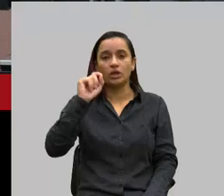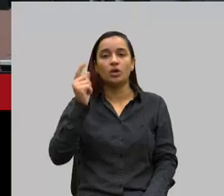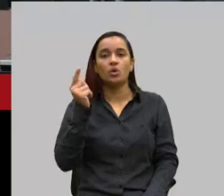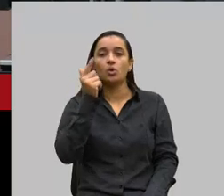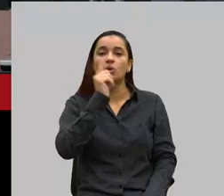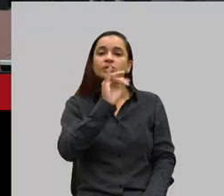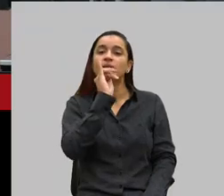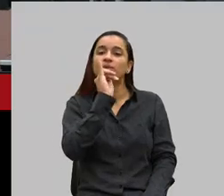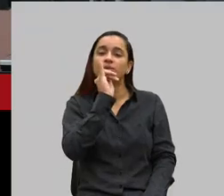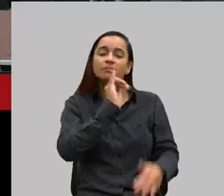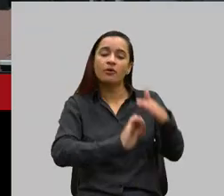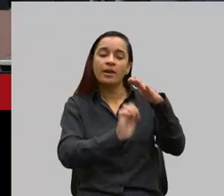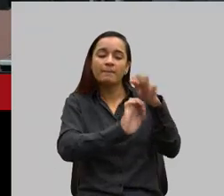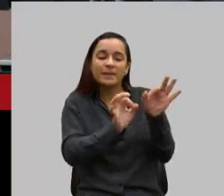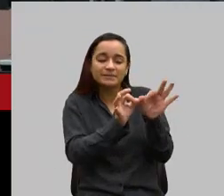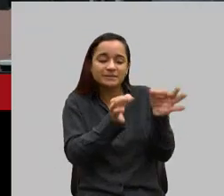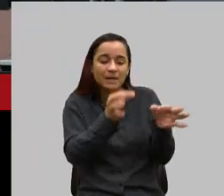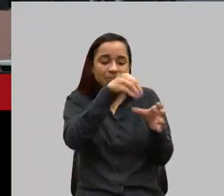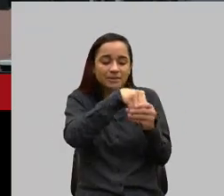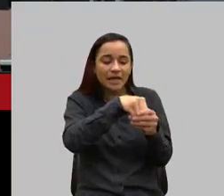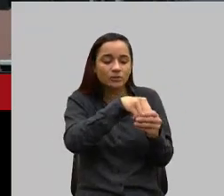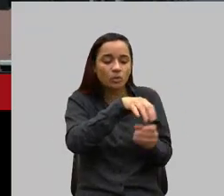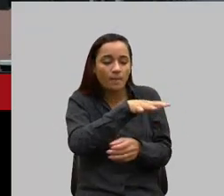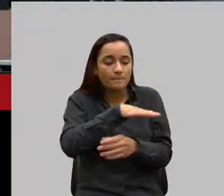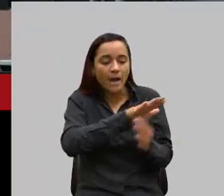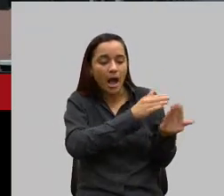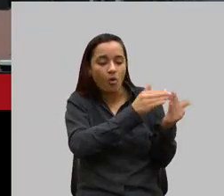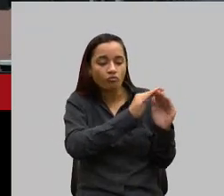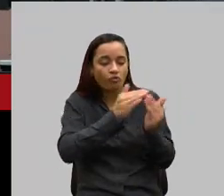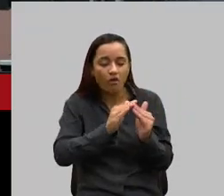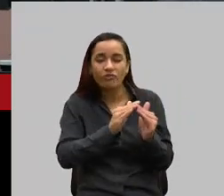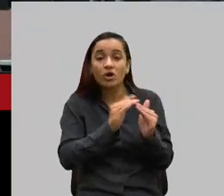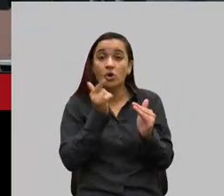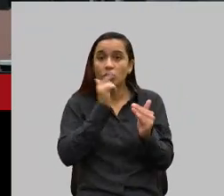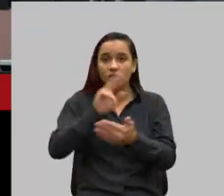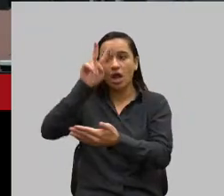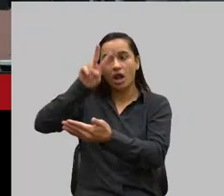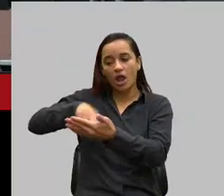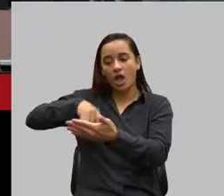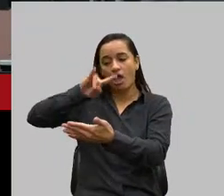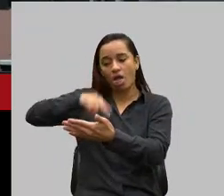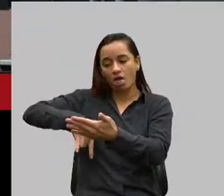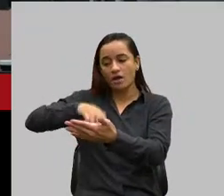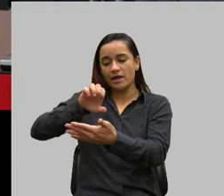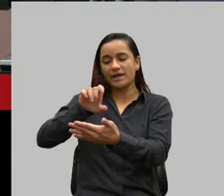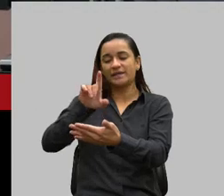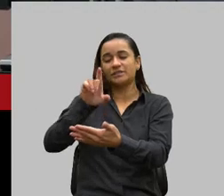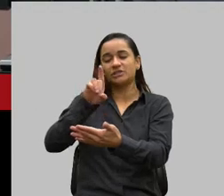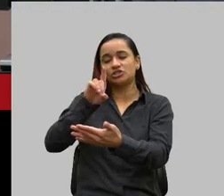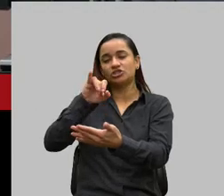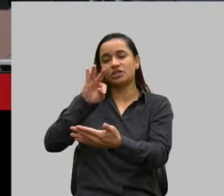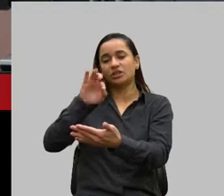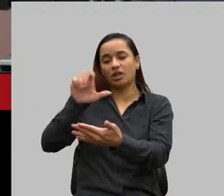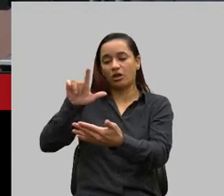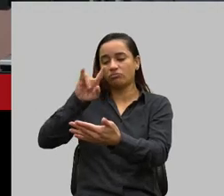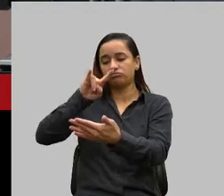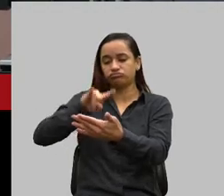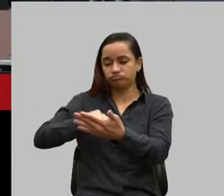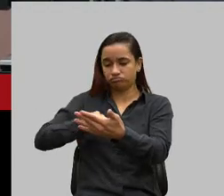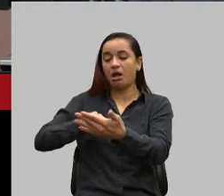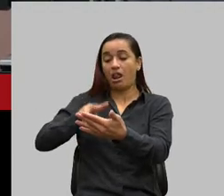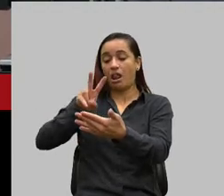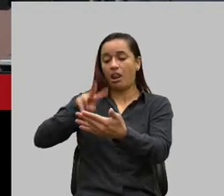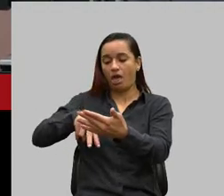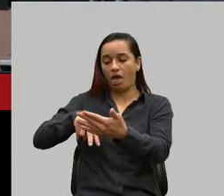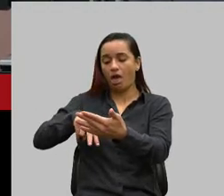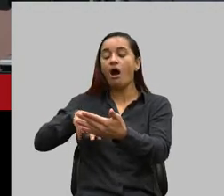da Periferia possa ler esse edital se candidatar e aderir E e ter o acesso a esse recurso